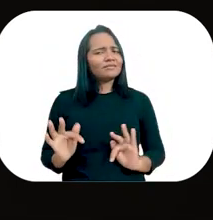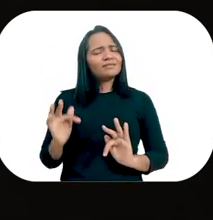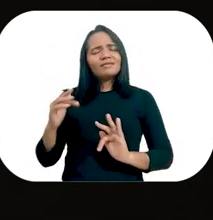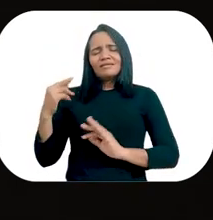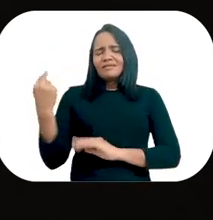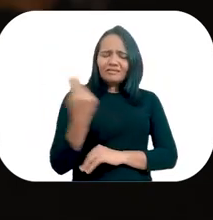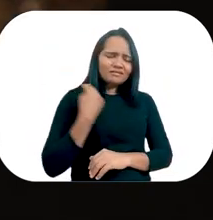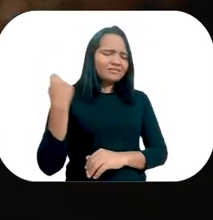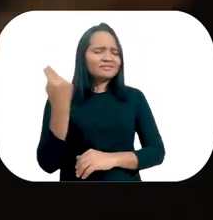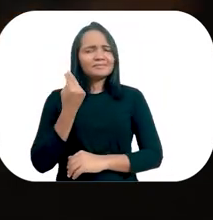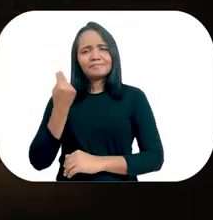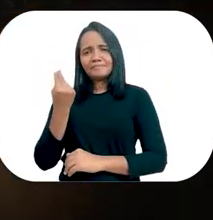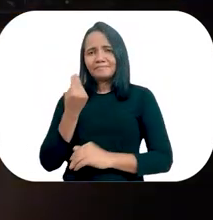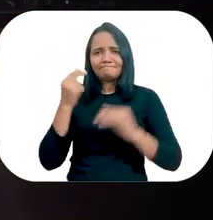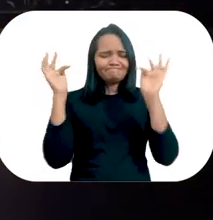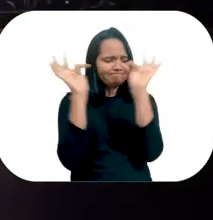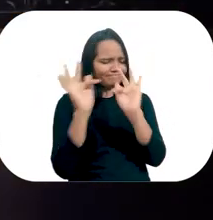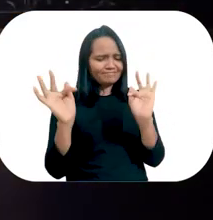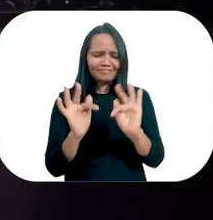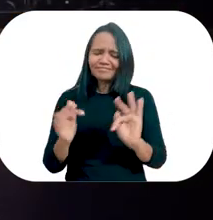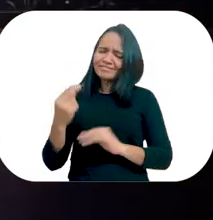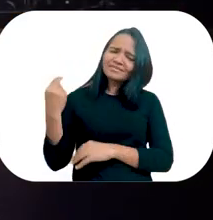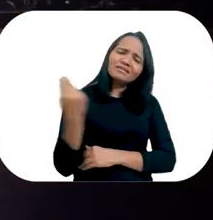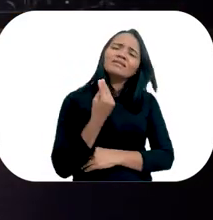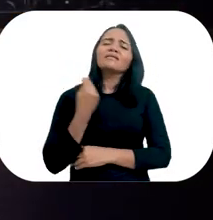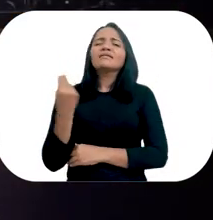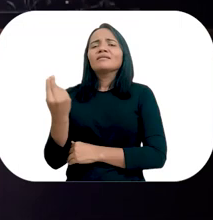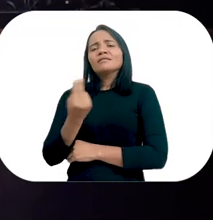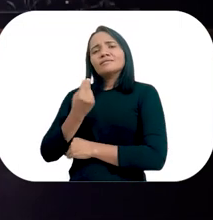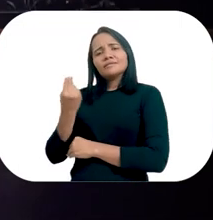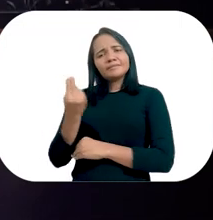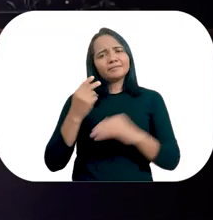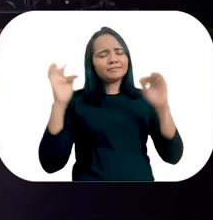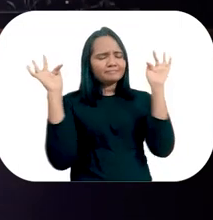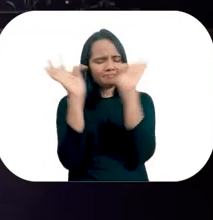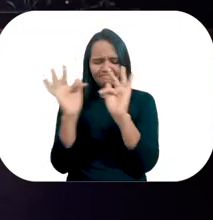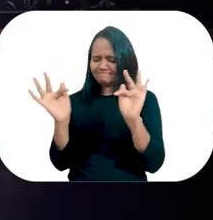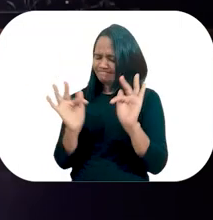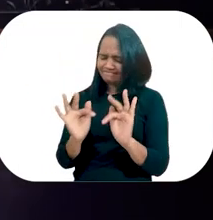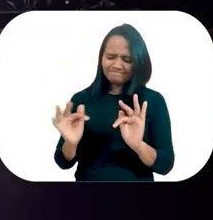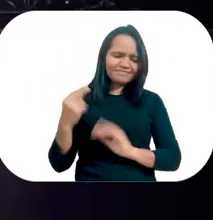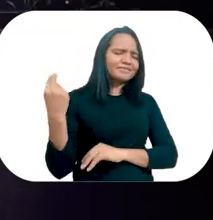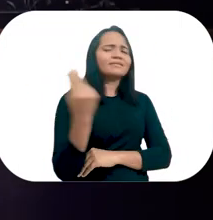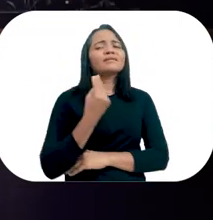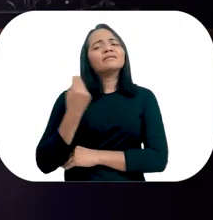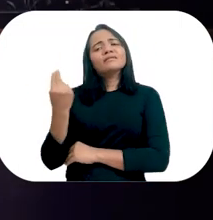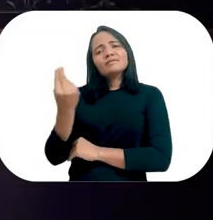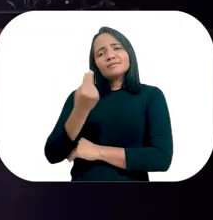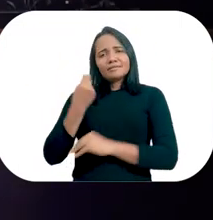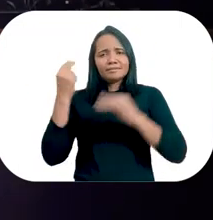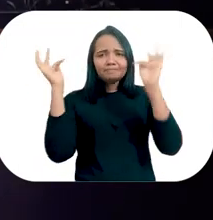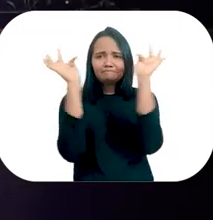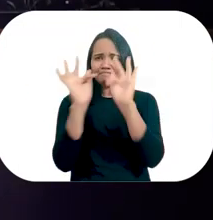ser feliz, não dá pra ser feliz, não dá pra ser feliz, não dá